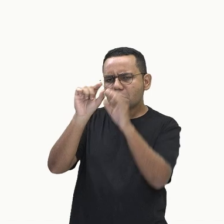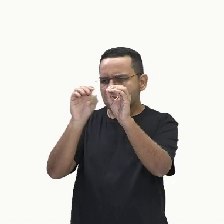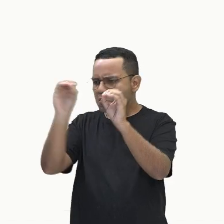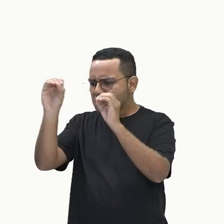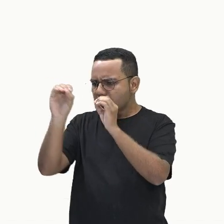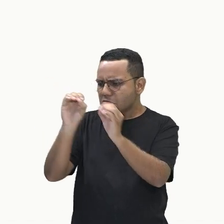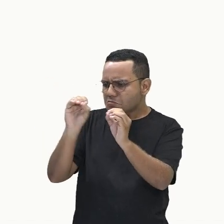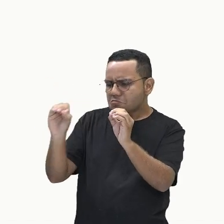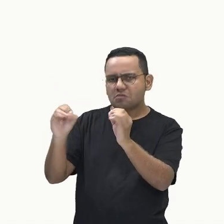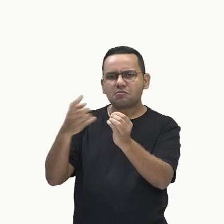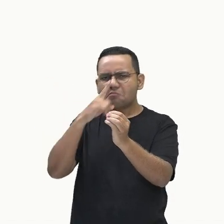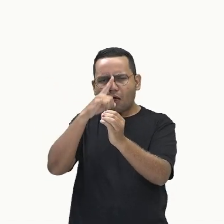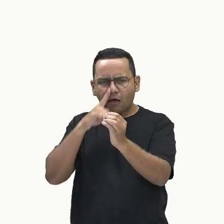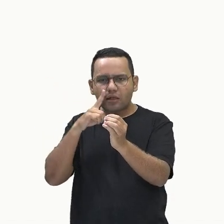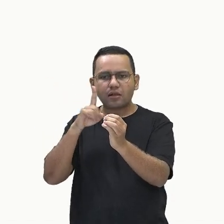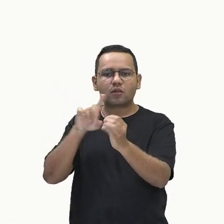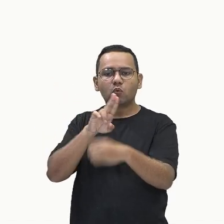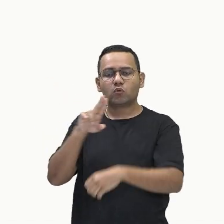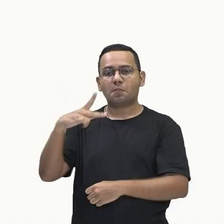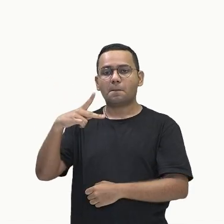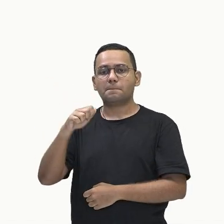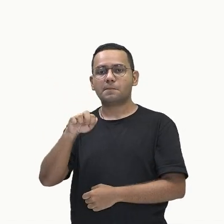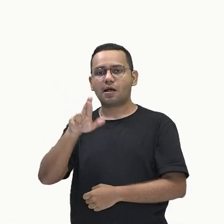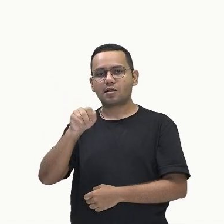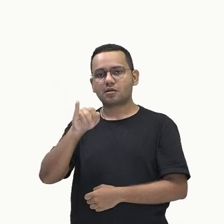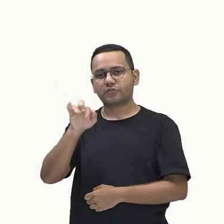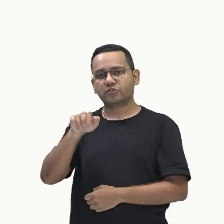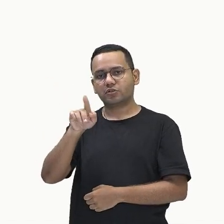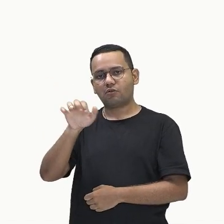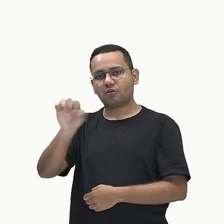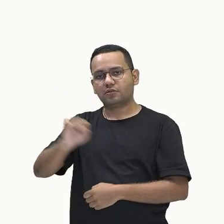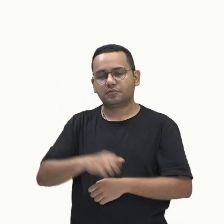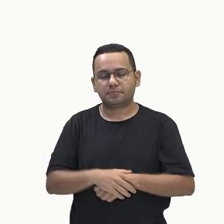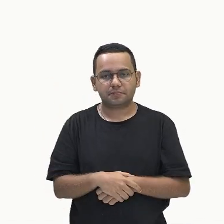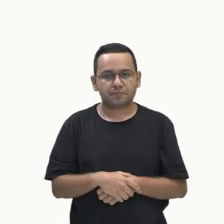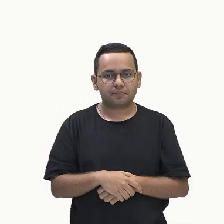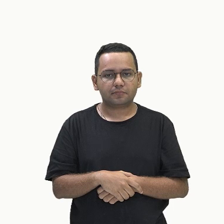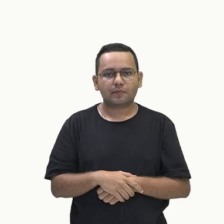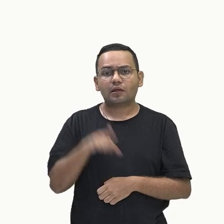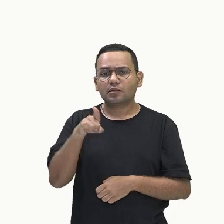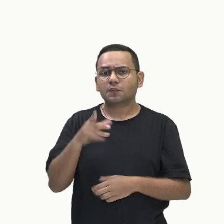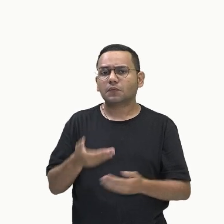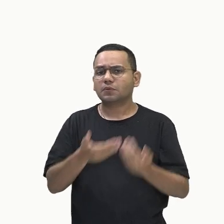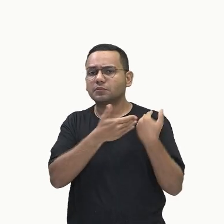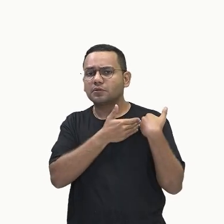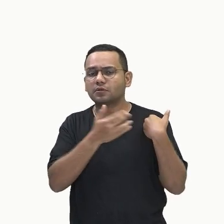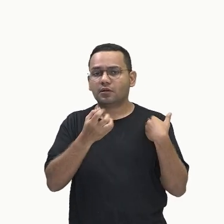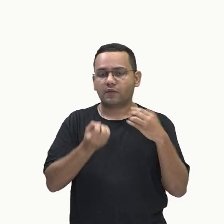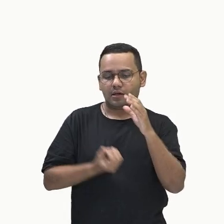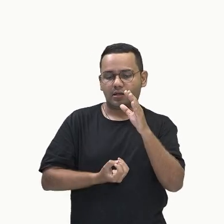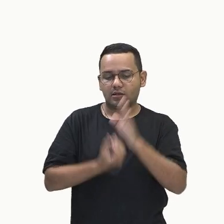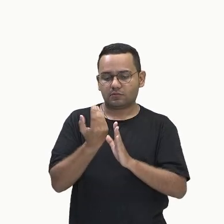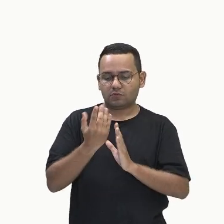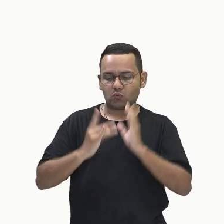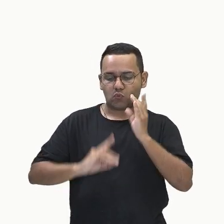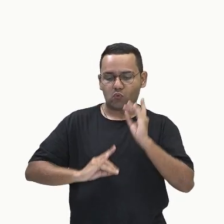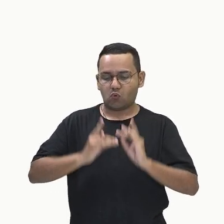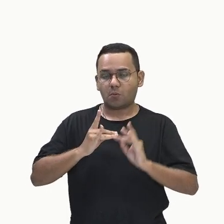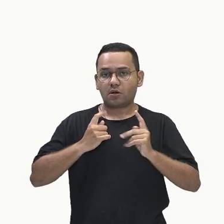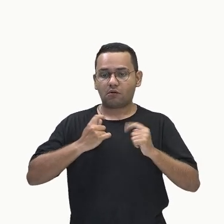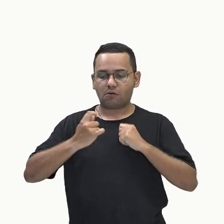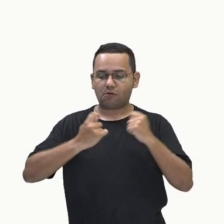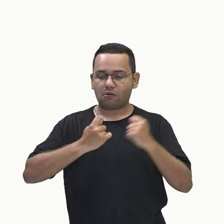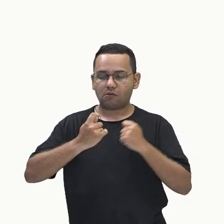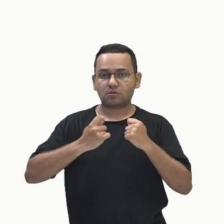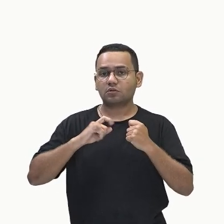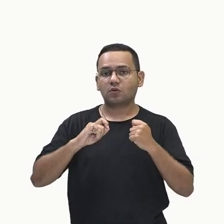mais amarelada, são as glândulas paratireoides. Elas atuam produzindo, né, um hormônio que vai atuar regulando a